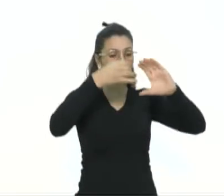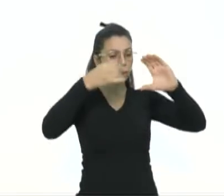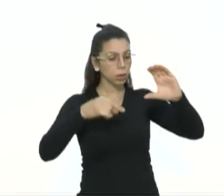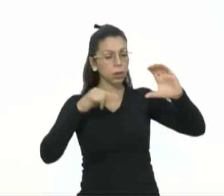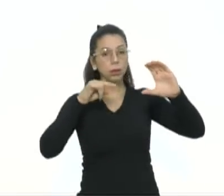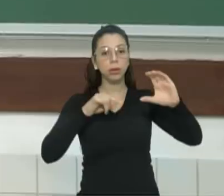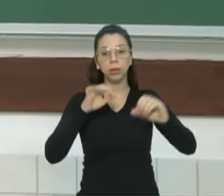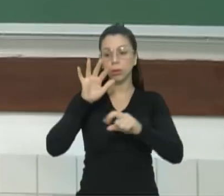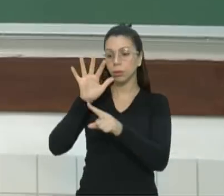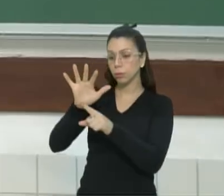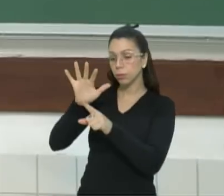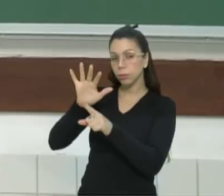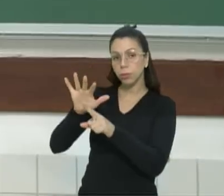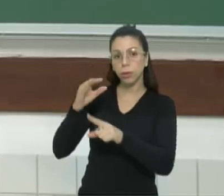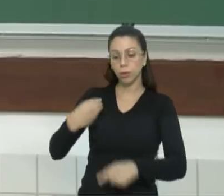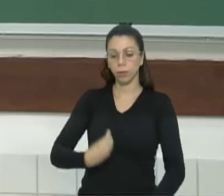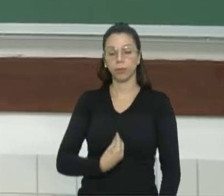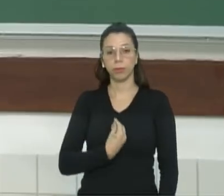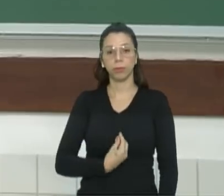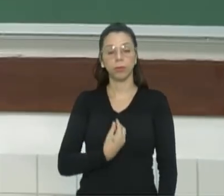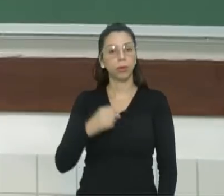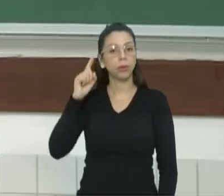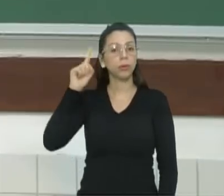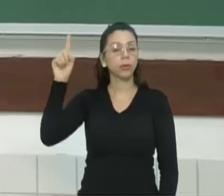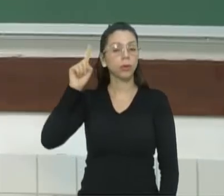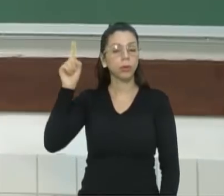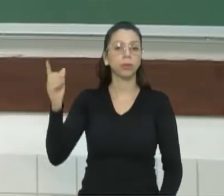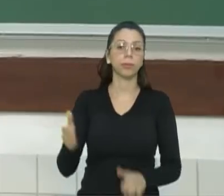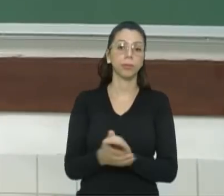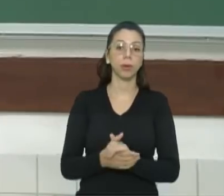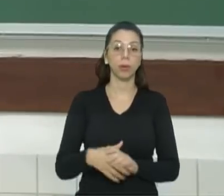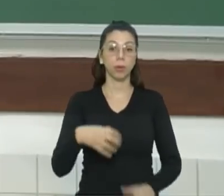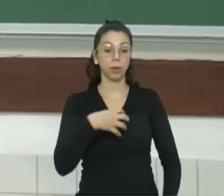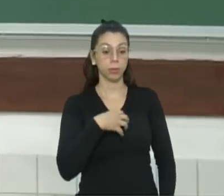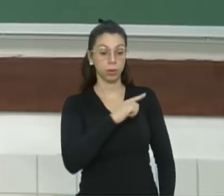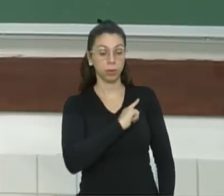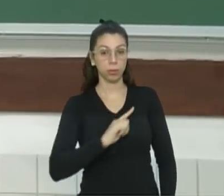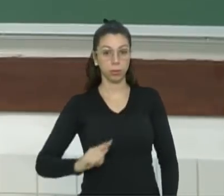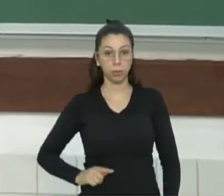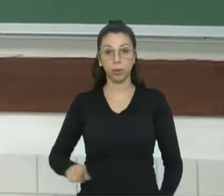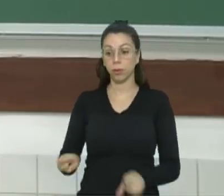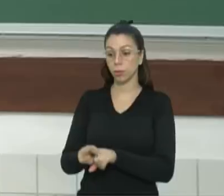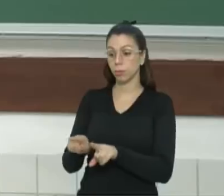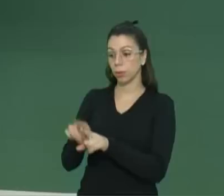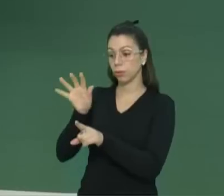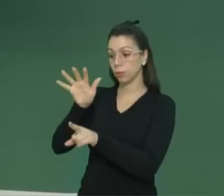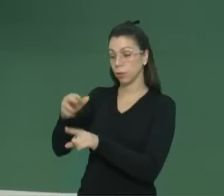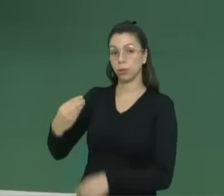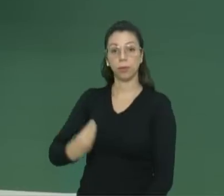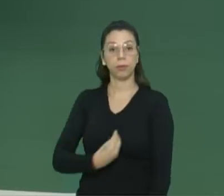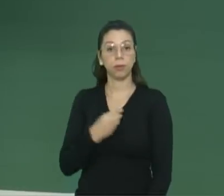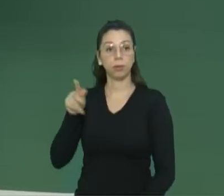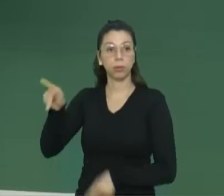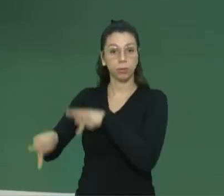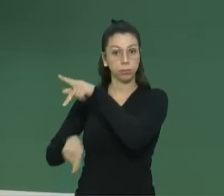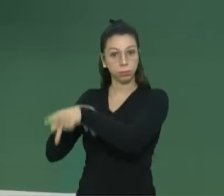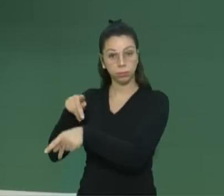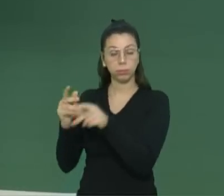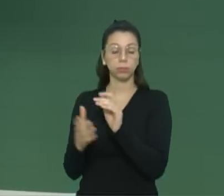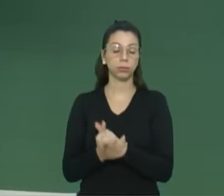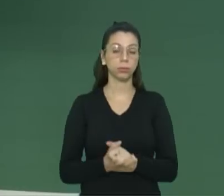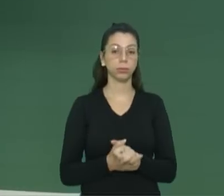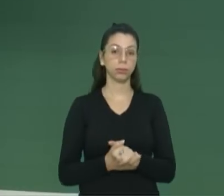Ou seja, se eu tenho um modo de governar, isso vai influenciar o modo com que se vive. Mais uma pergunta aqui, justamente